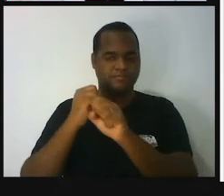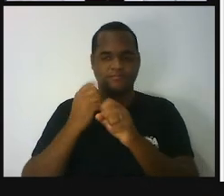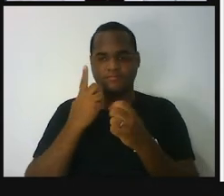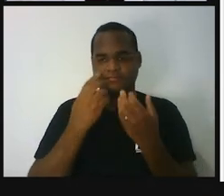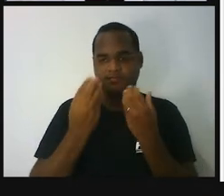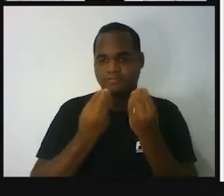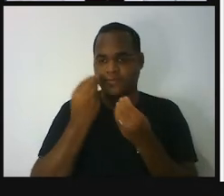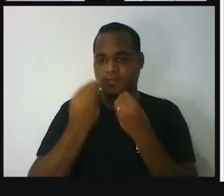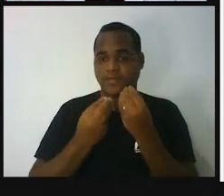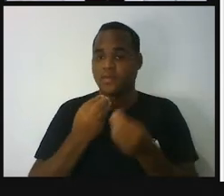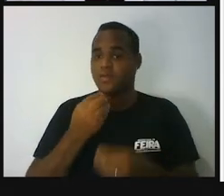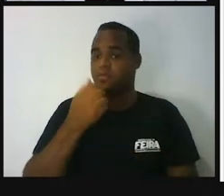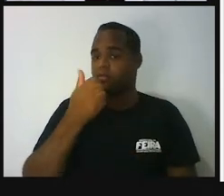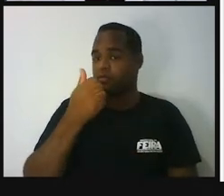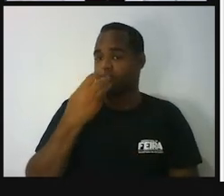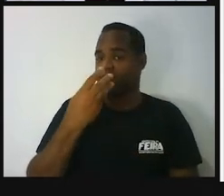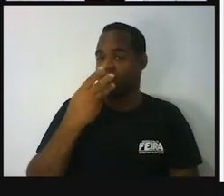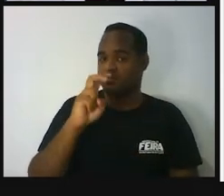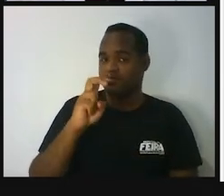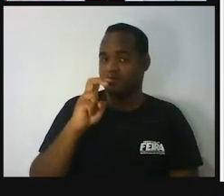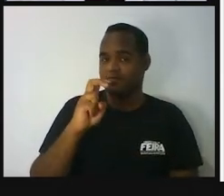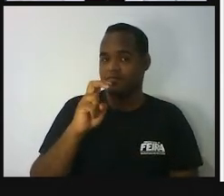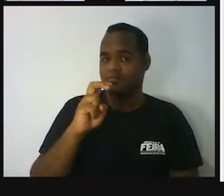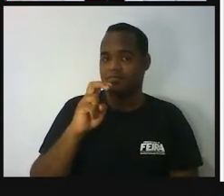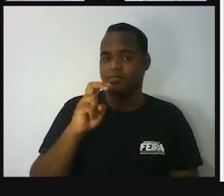Ó, esse deu 135.